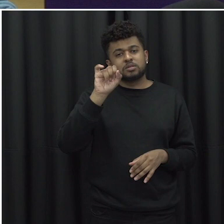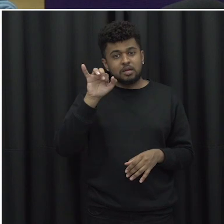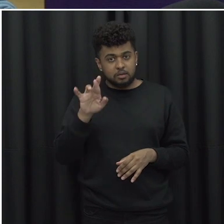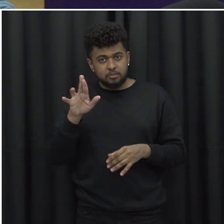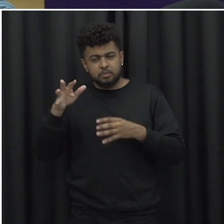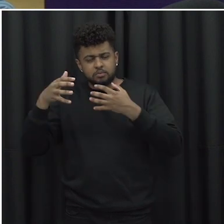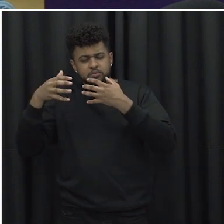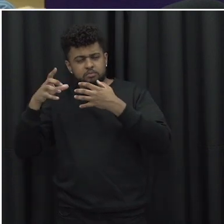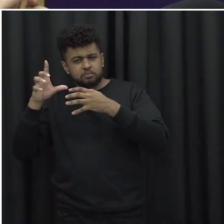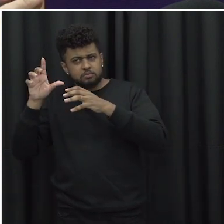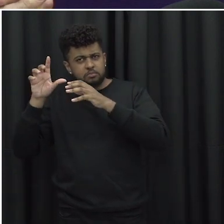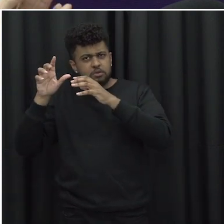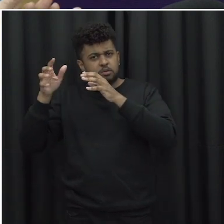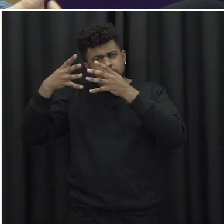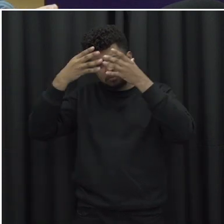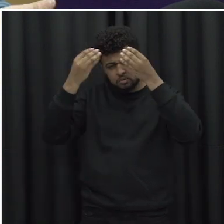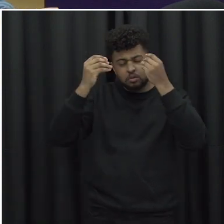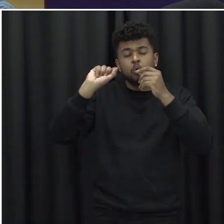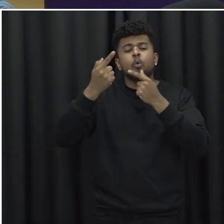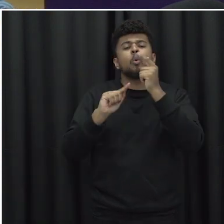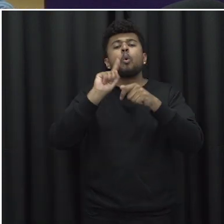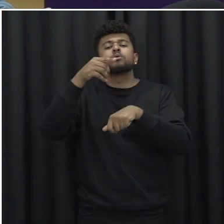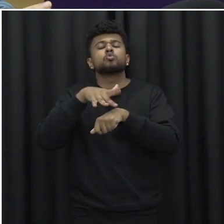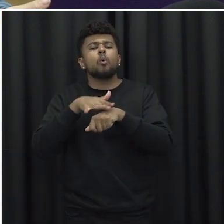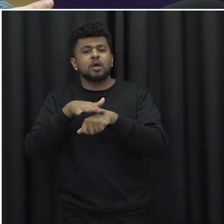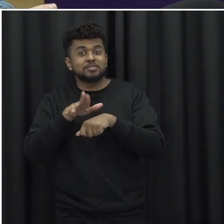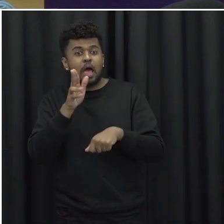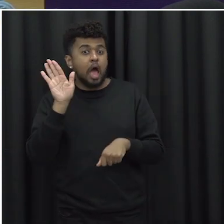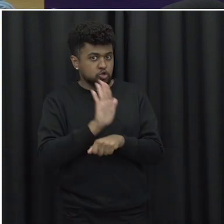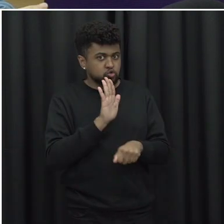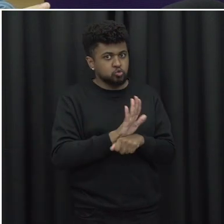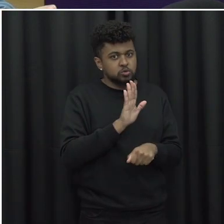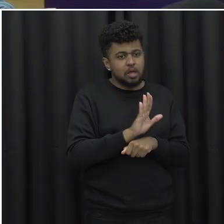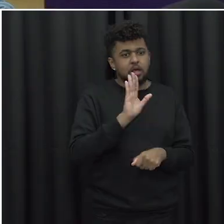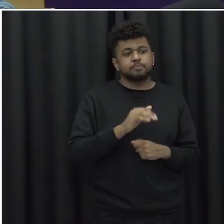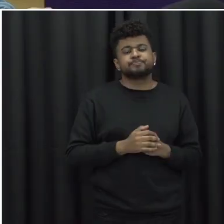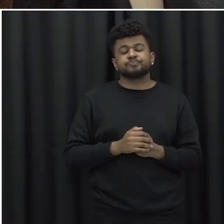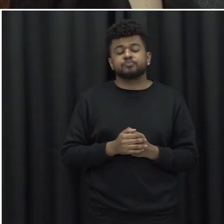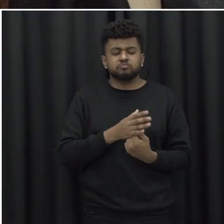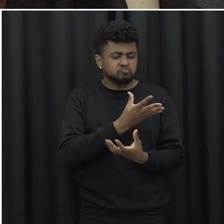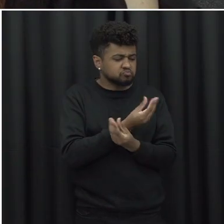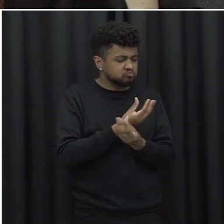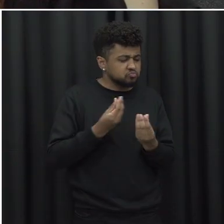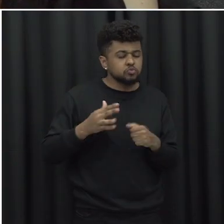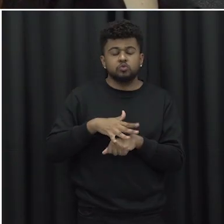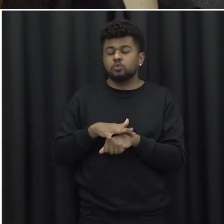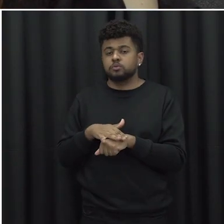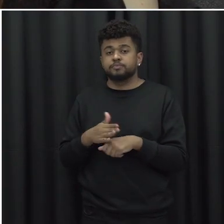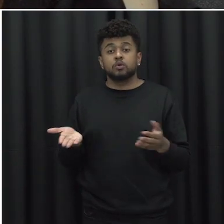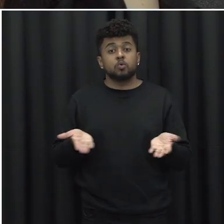pesquisa com relação ao Alzheimer, quais outras doenças que têm sido tratadas com cannabis? Existem muitas